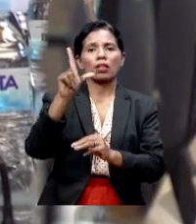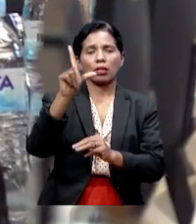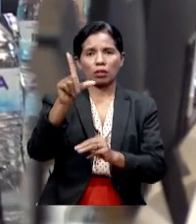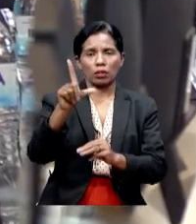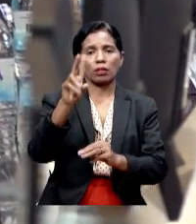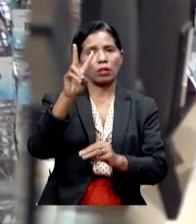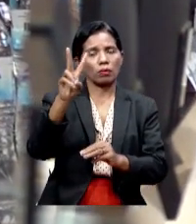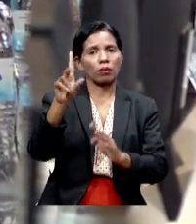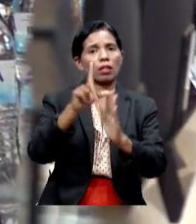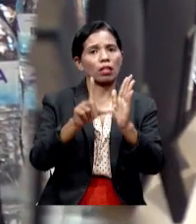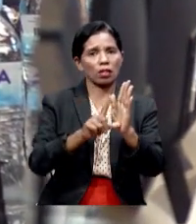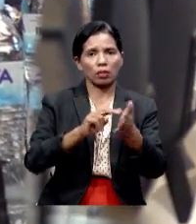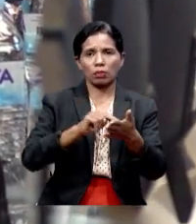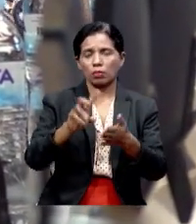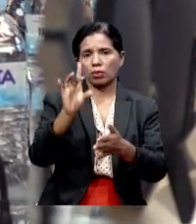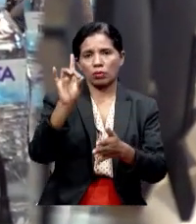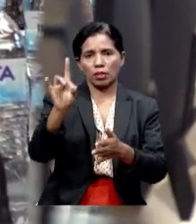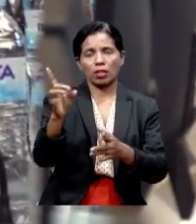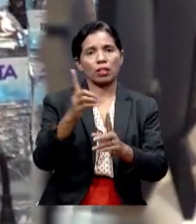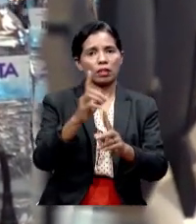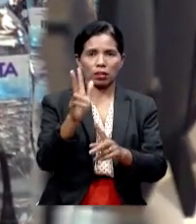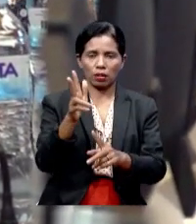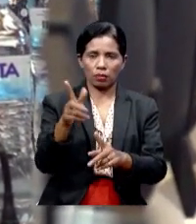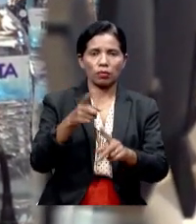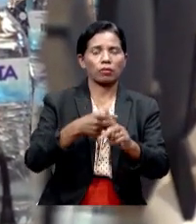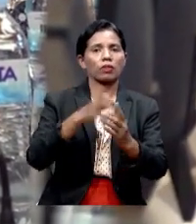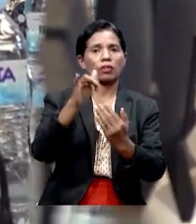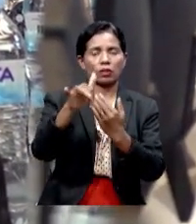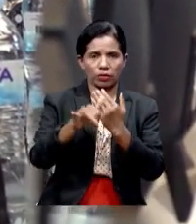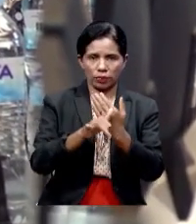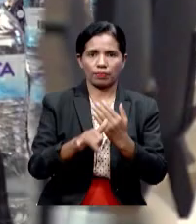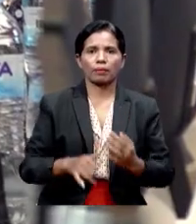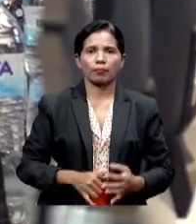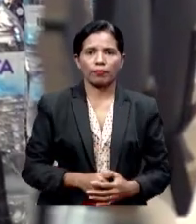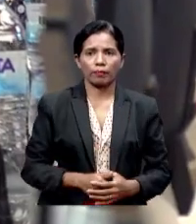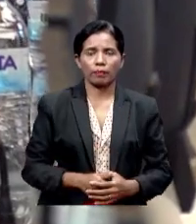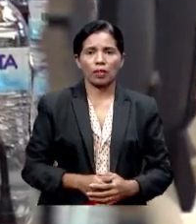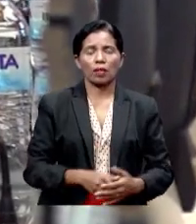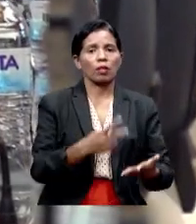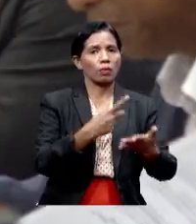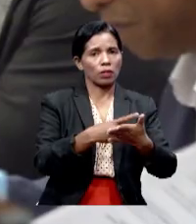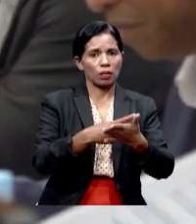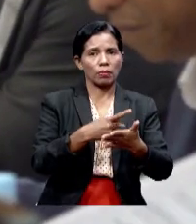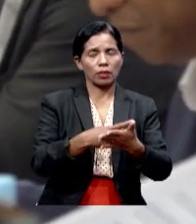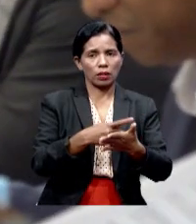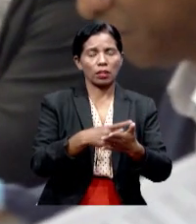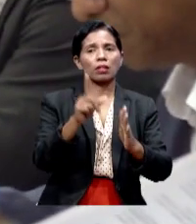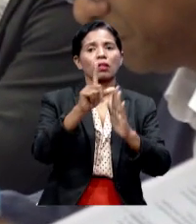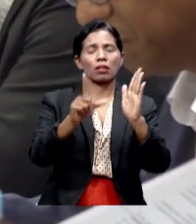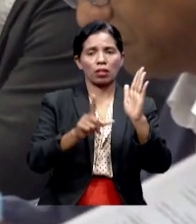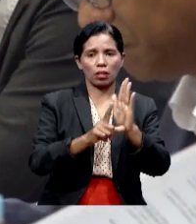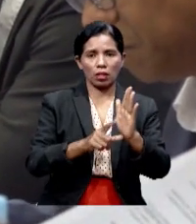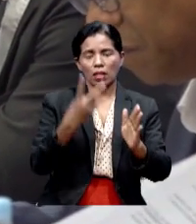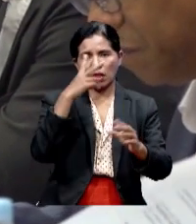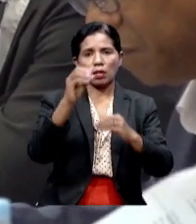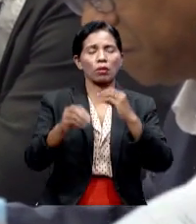Walu, Bararim Rua Walu, Loron Tolo Nulo, Fulano Zinho, Lei Tributária. O projeto proposta lei né, despesa total,